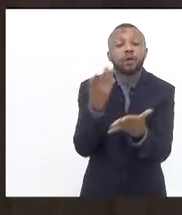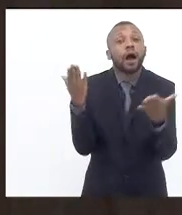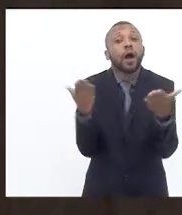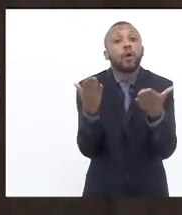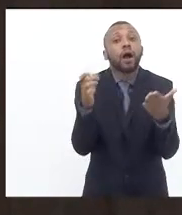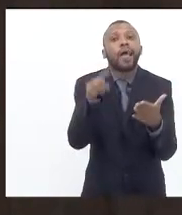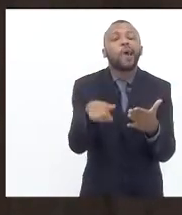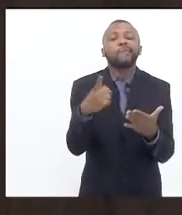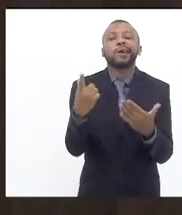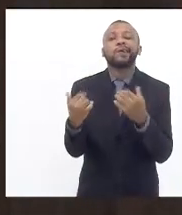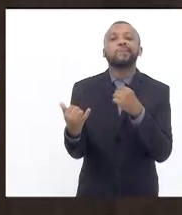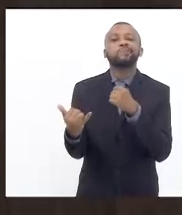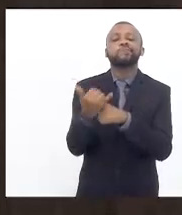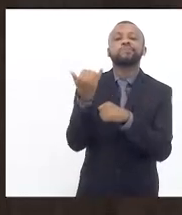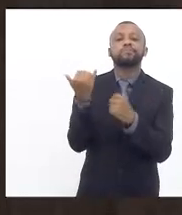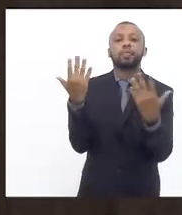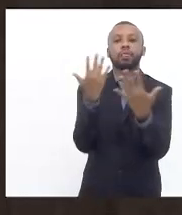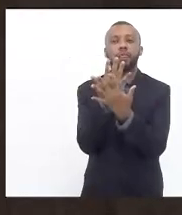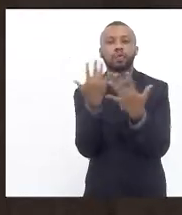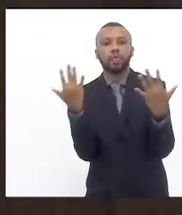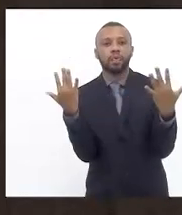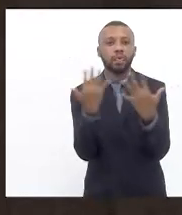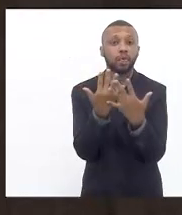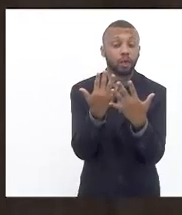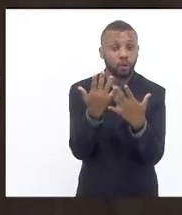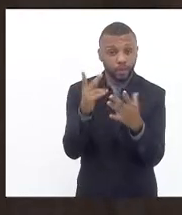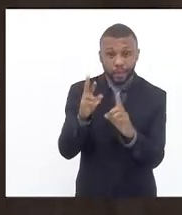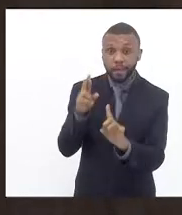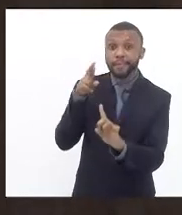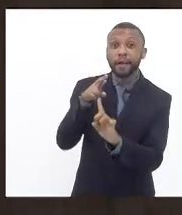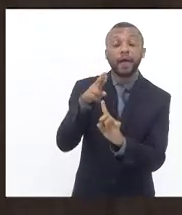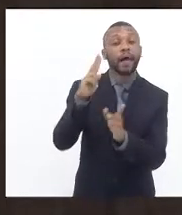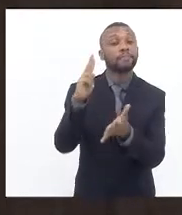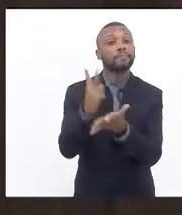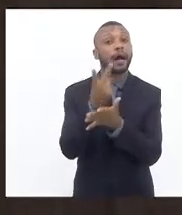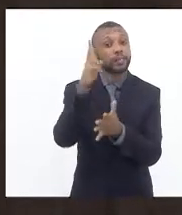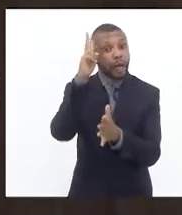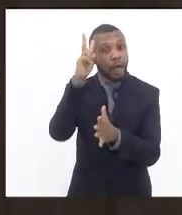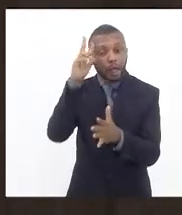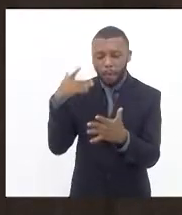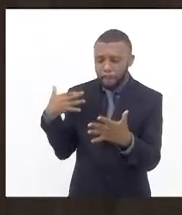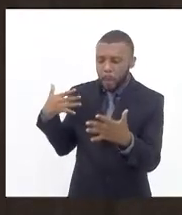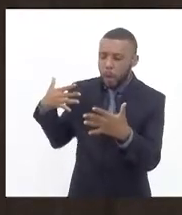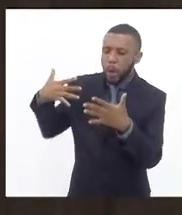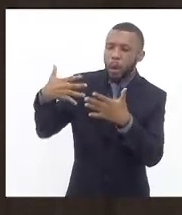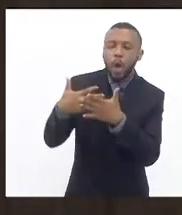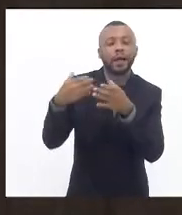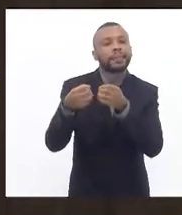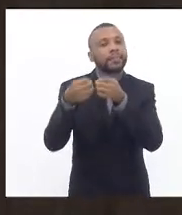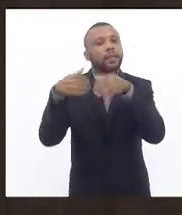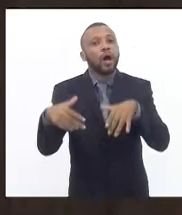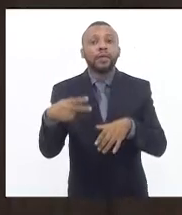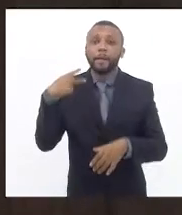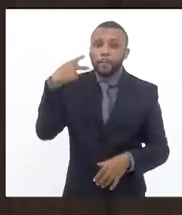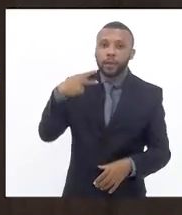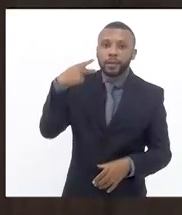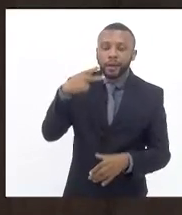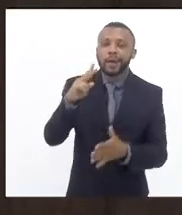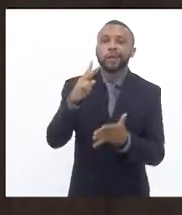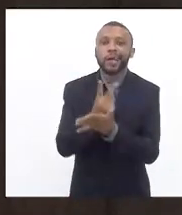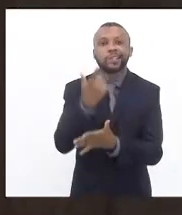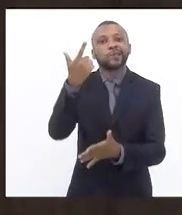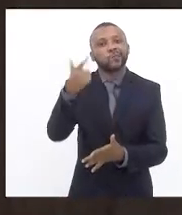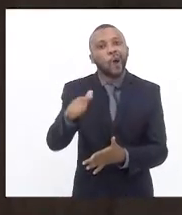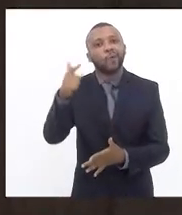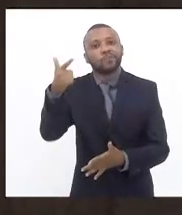acontecendo uma farsa quando ele se refere a fatos históricos que enfim da nossos né politicamente que são repetidos